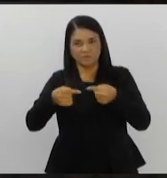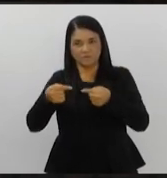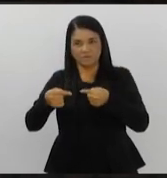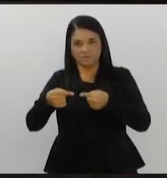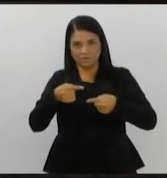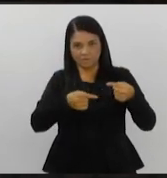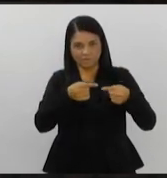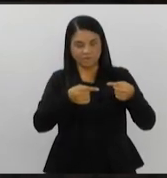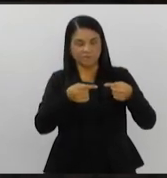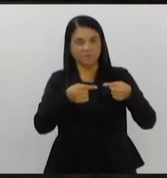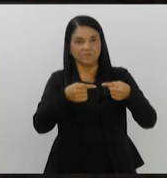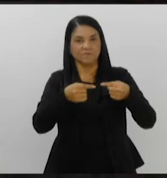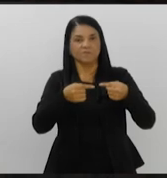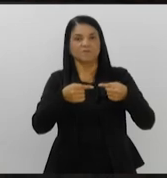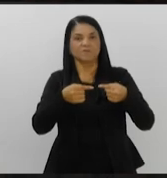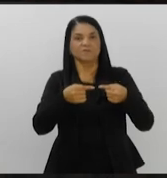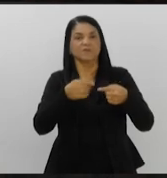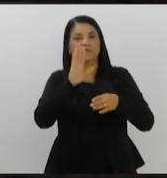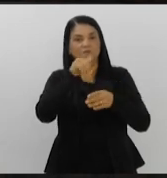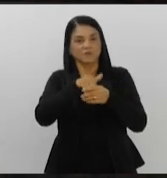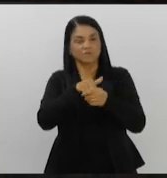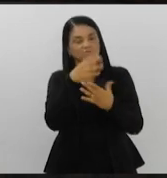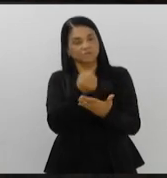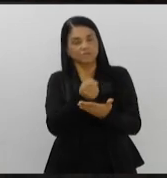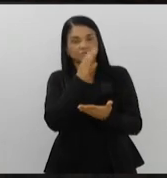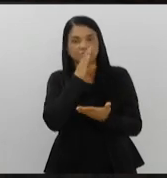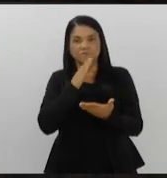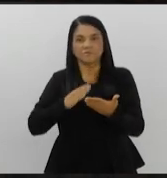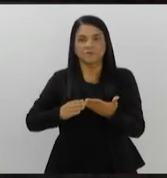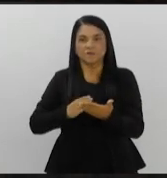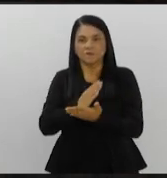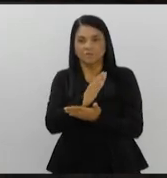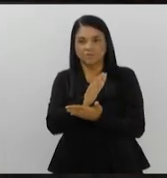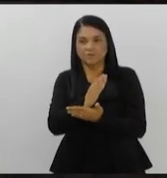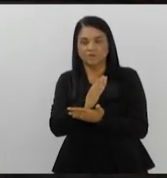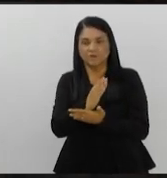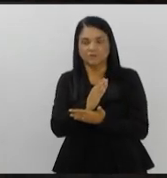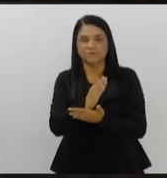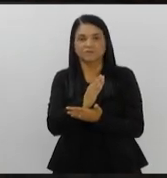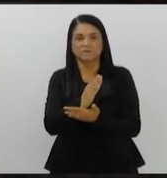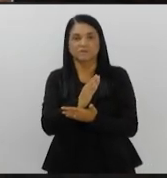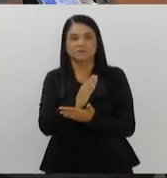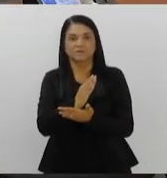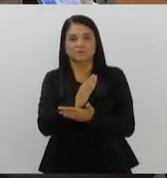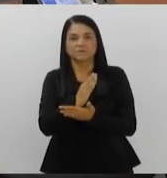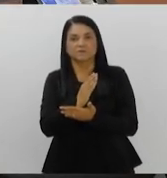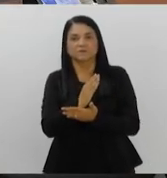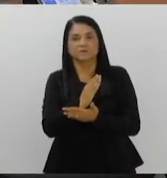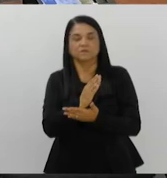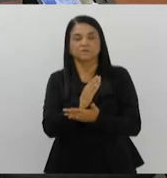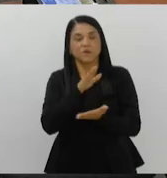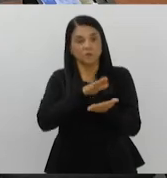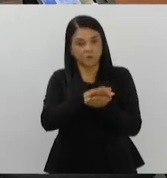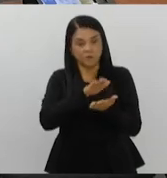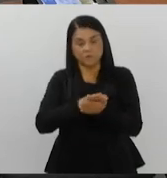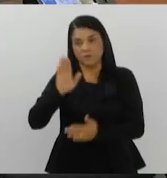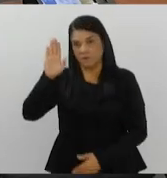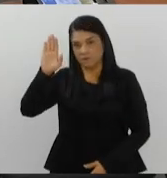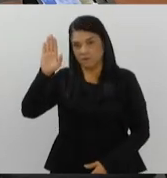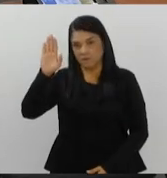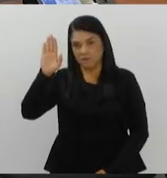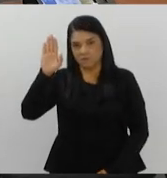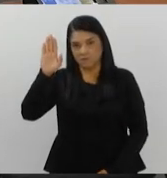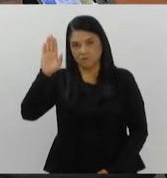Não havendo quem queira discutir, encerra a discussão e votação dos seus que aprovam na comissão. Aprovado, vai declarar. A publicação. Para